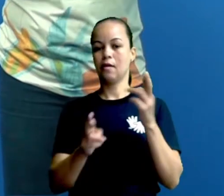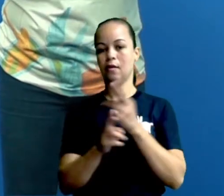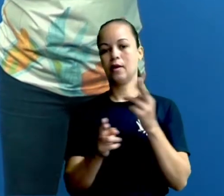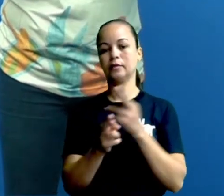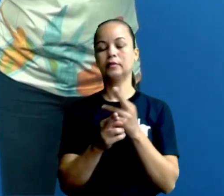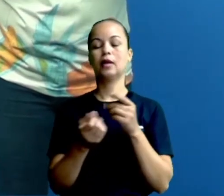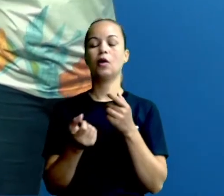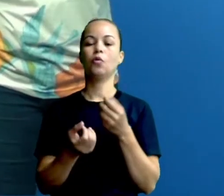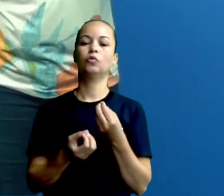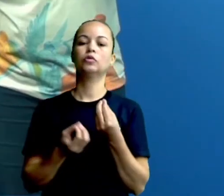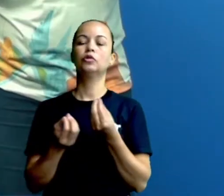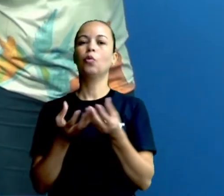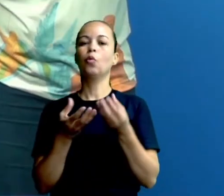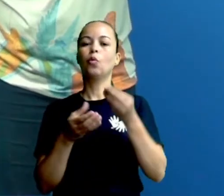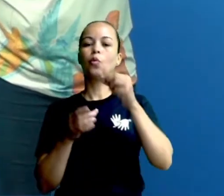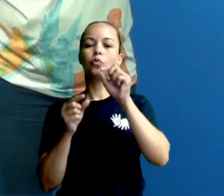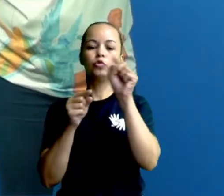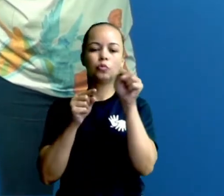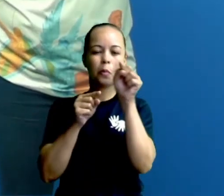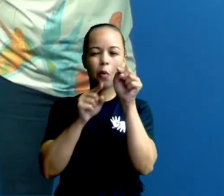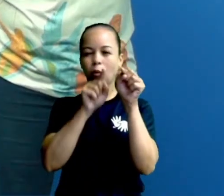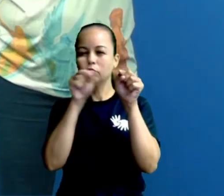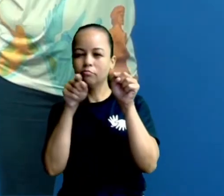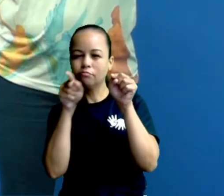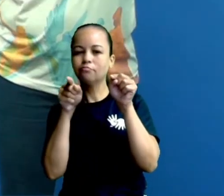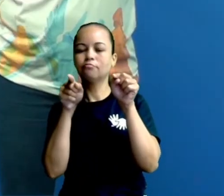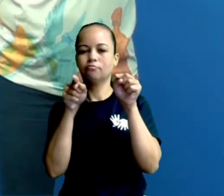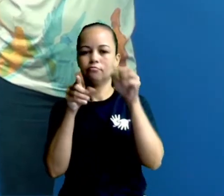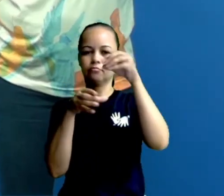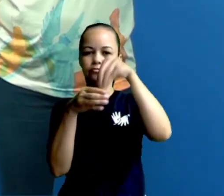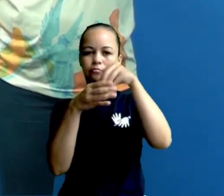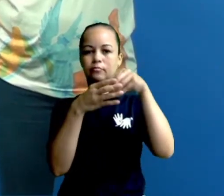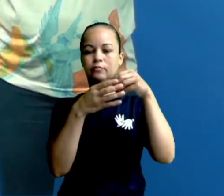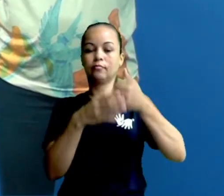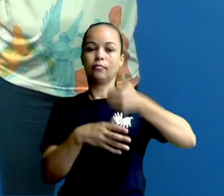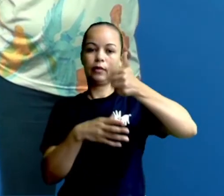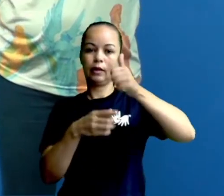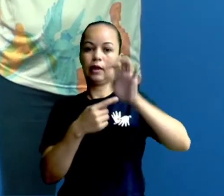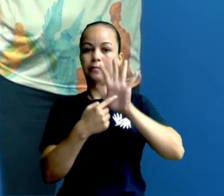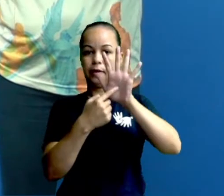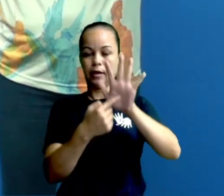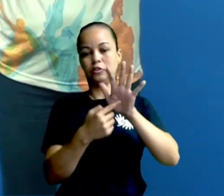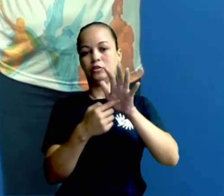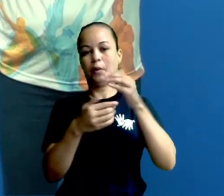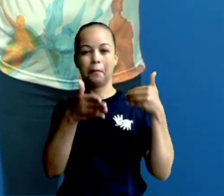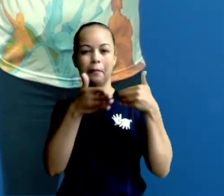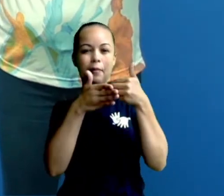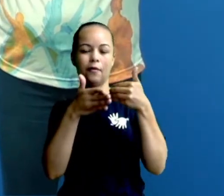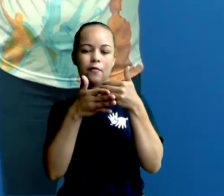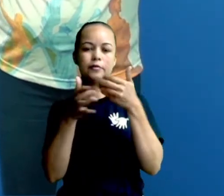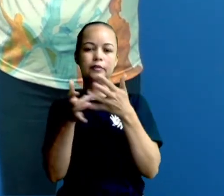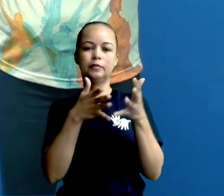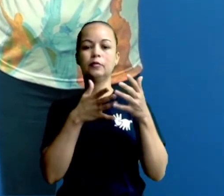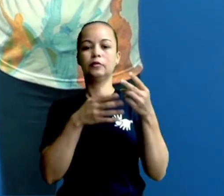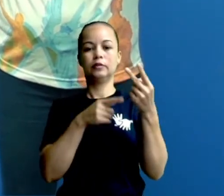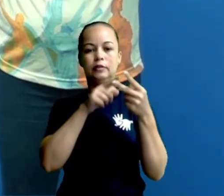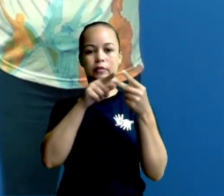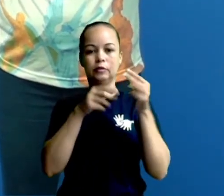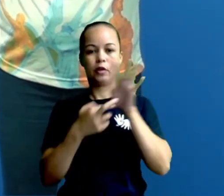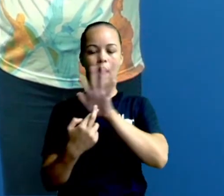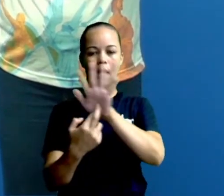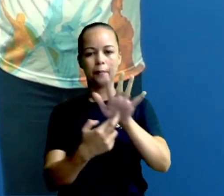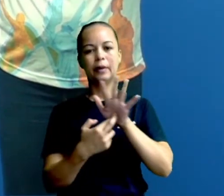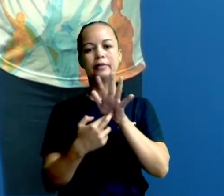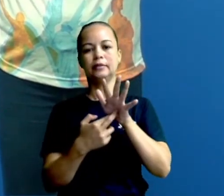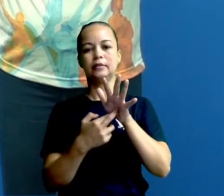os pontos estão colocados. Veja lá na primeira figura que os pontos estão colocados ali próximo, né, das duas representações